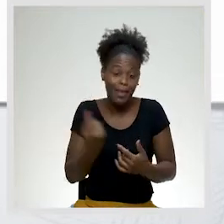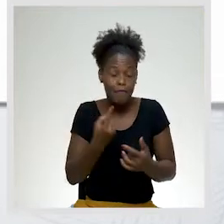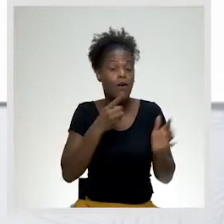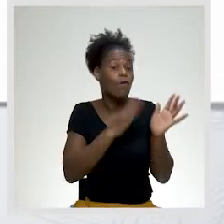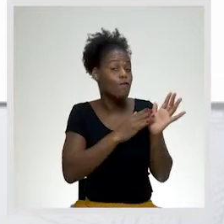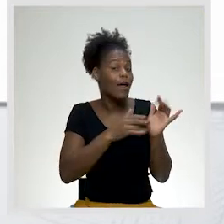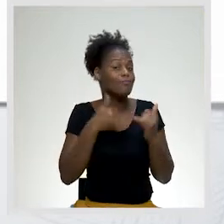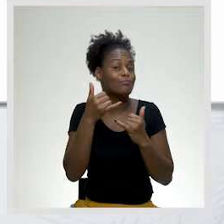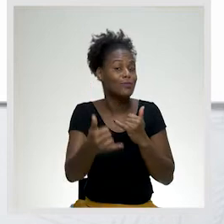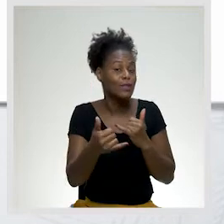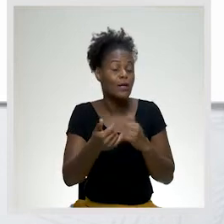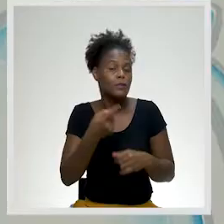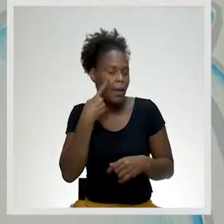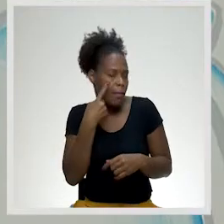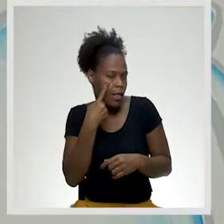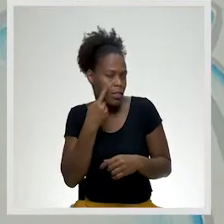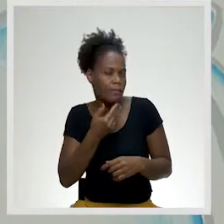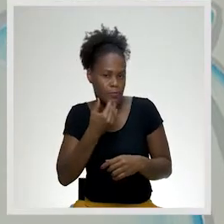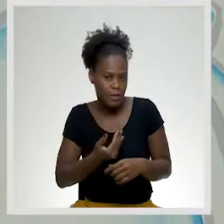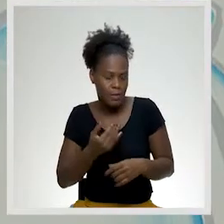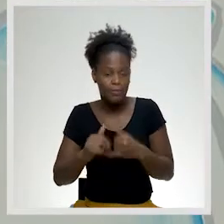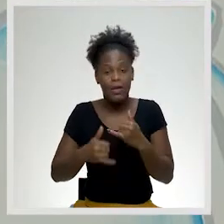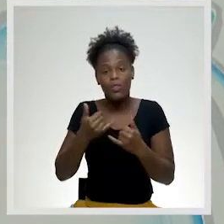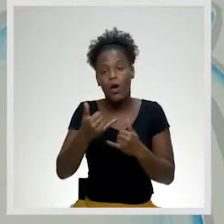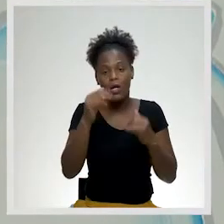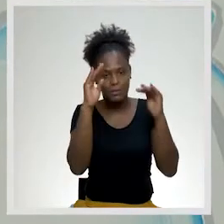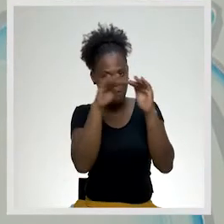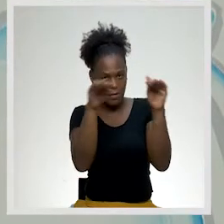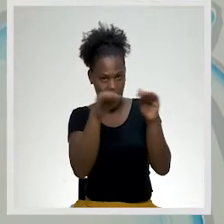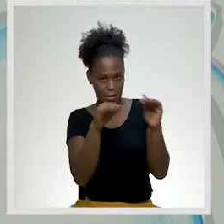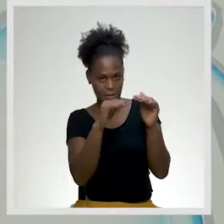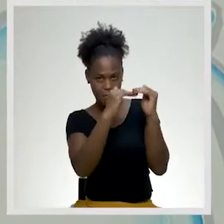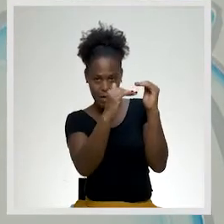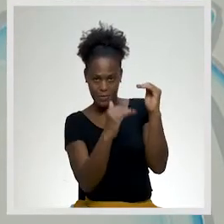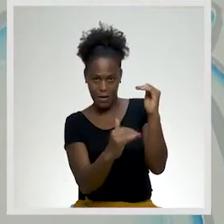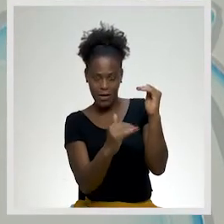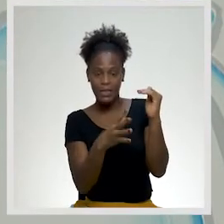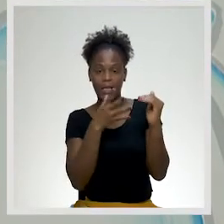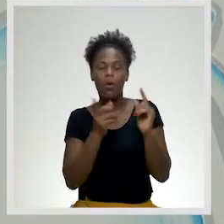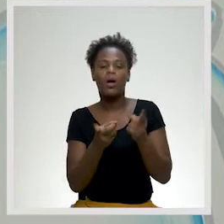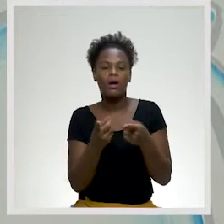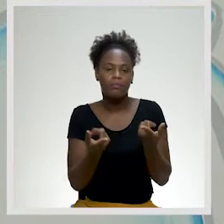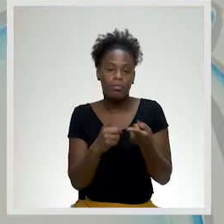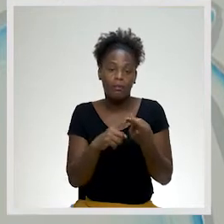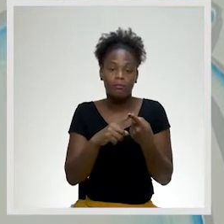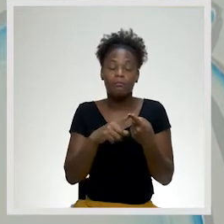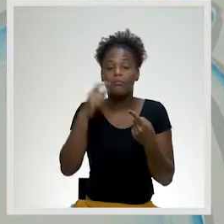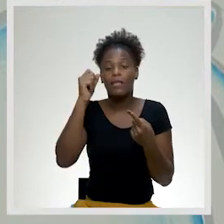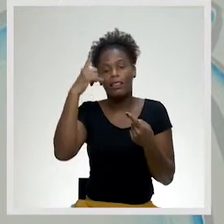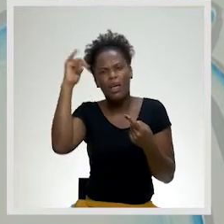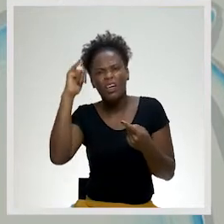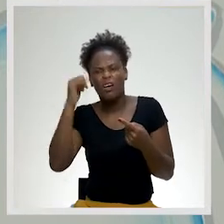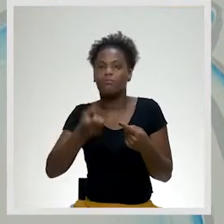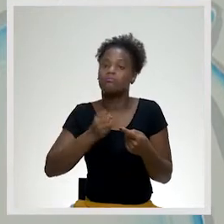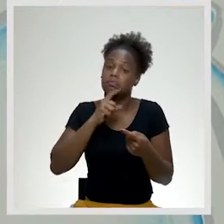confirmada através da experimentação. Estamos perante uma fase que é o quê? Levantam-se hipóteses e